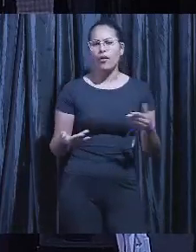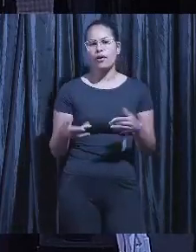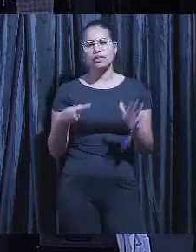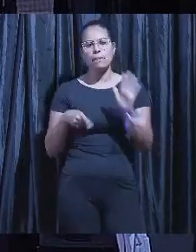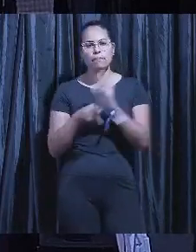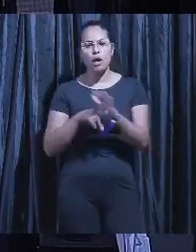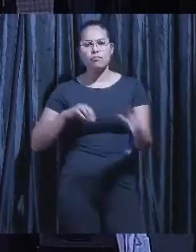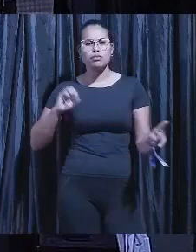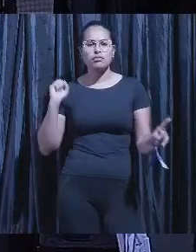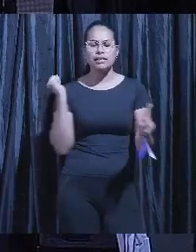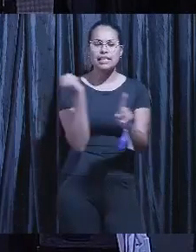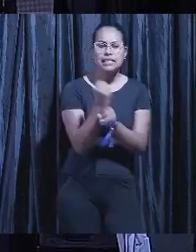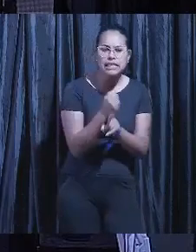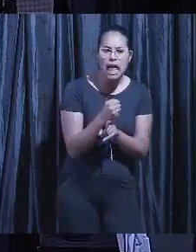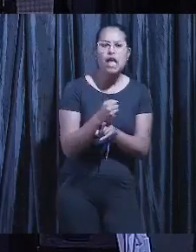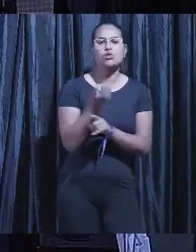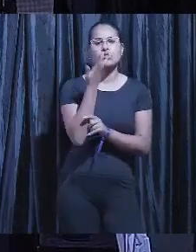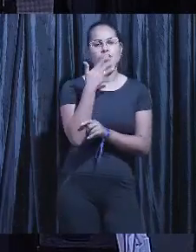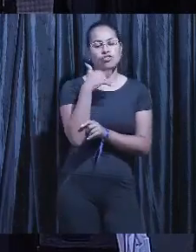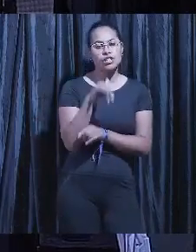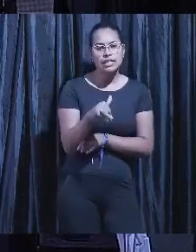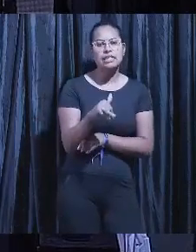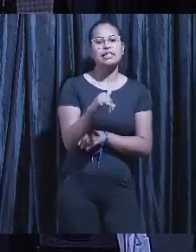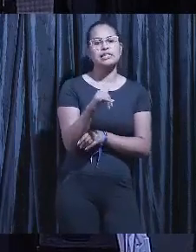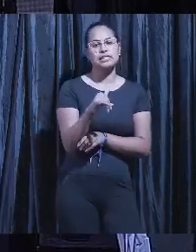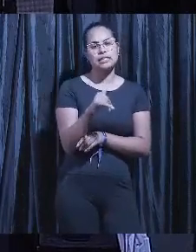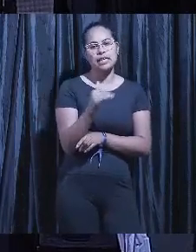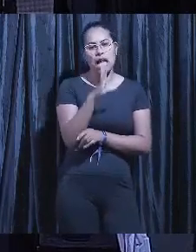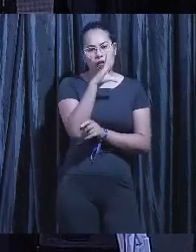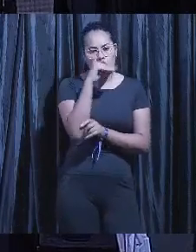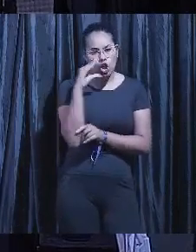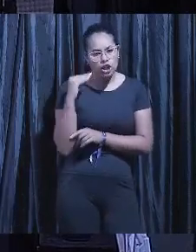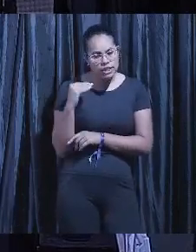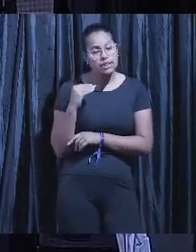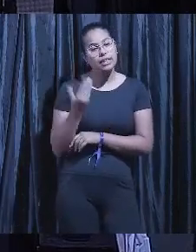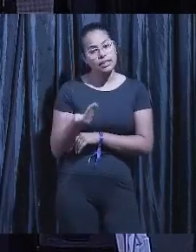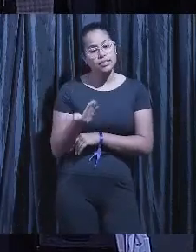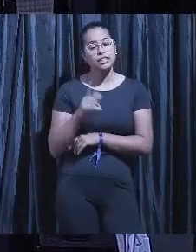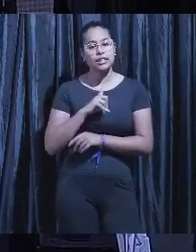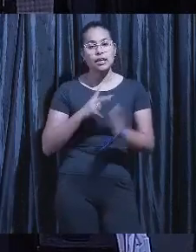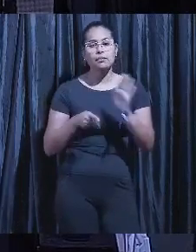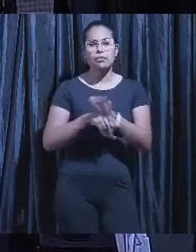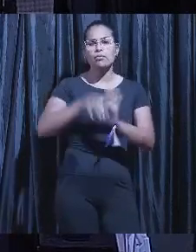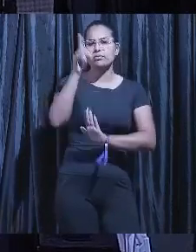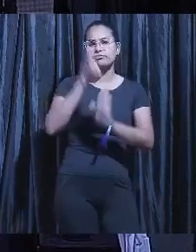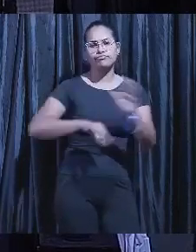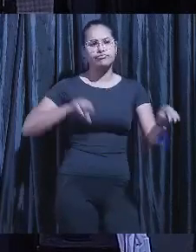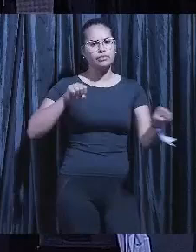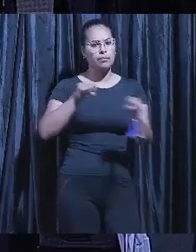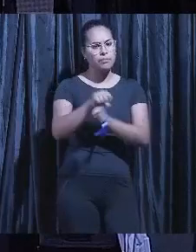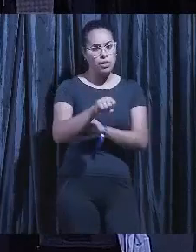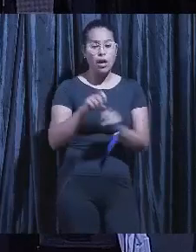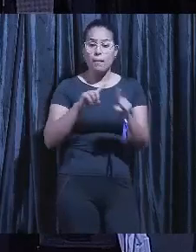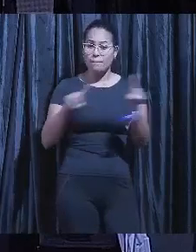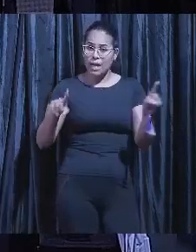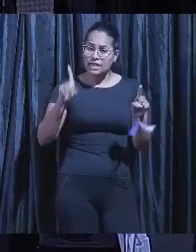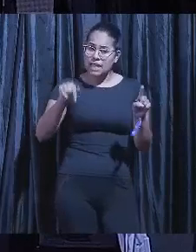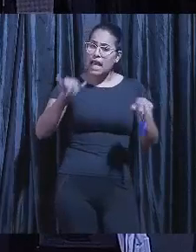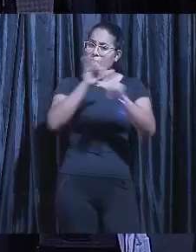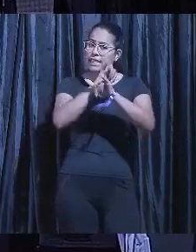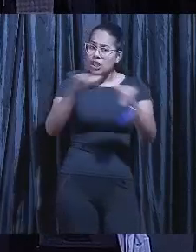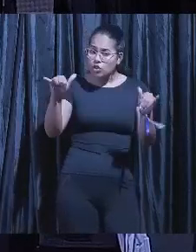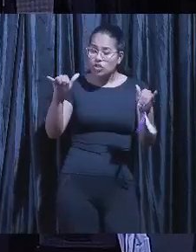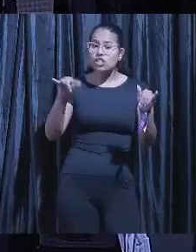longo dessas operações e das violações de direitos. Então, esse tipo de notícia que vai dizer